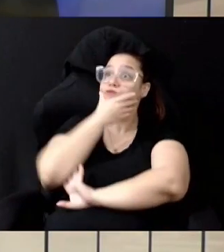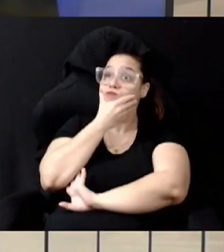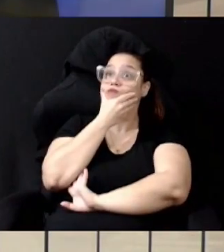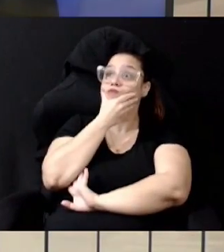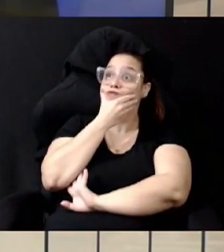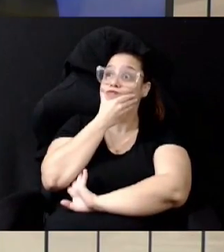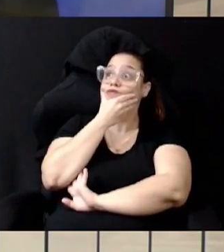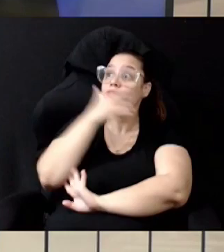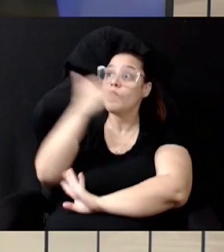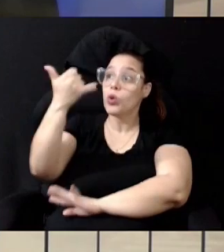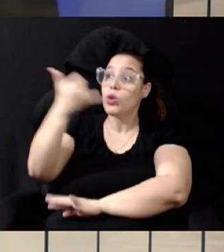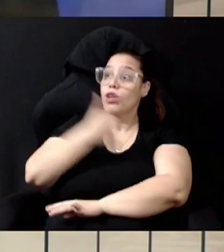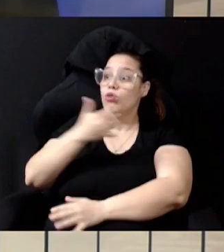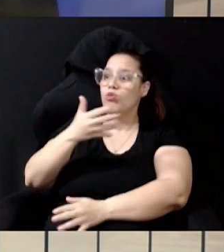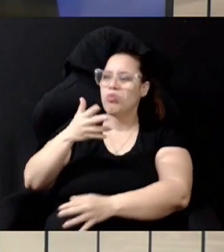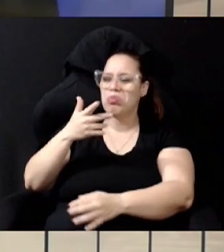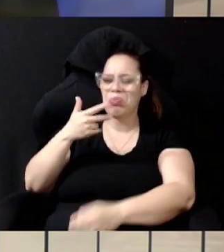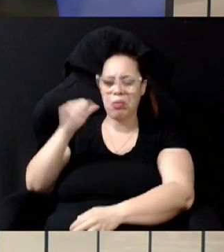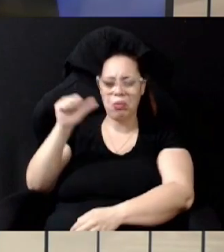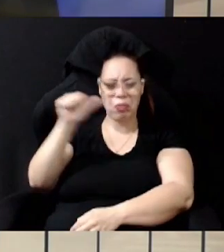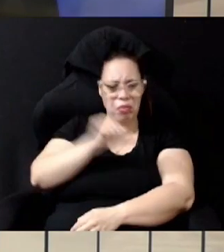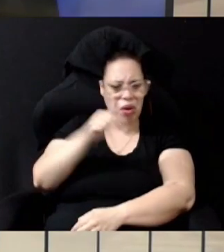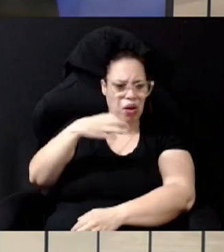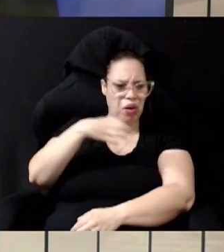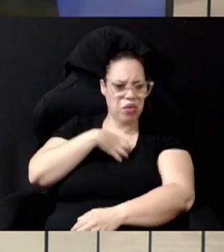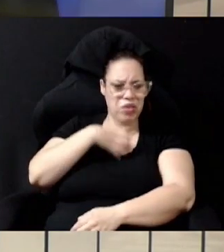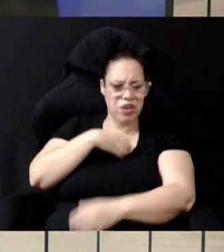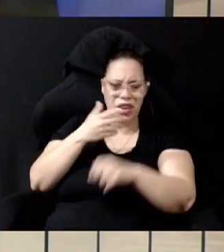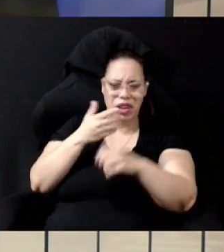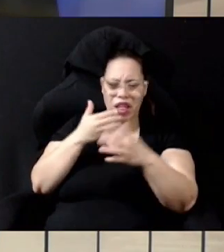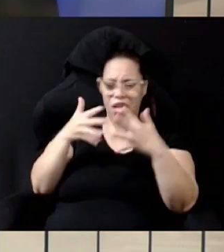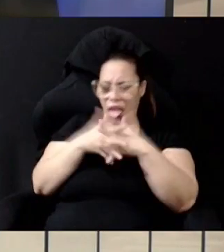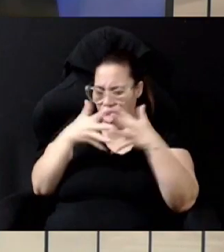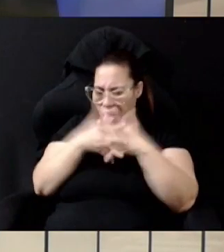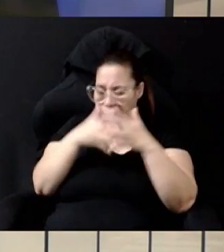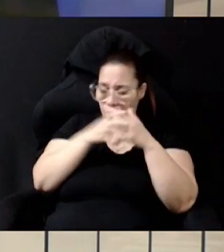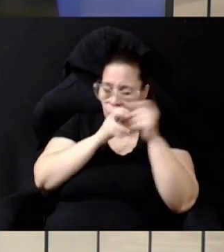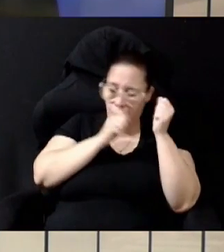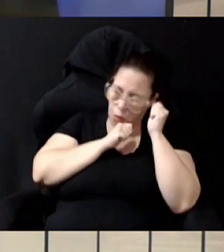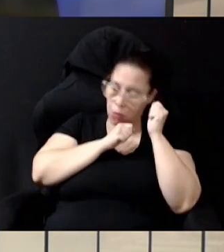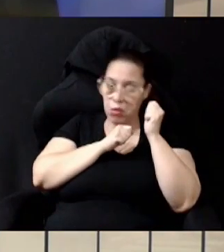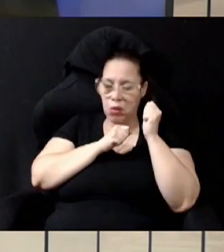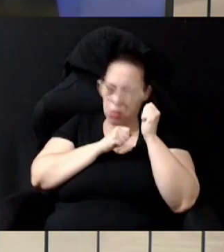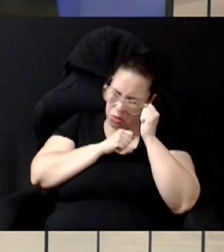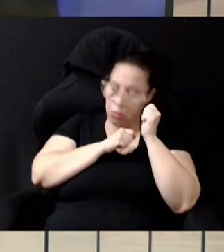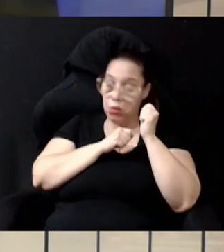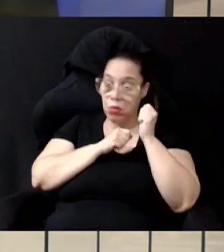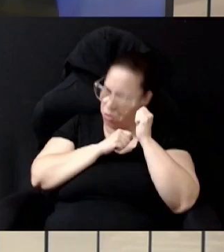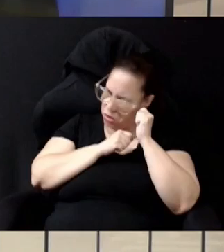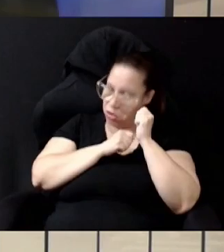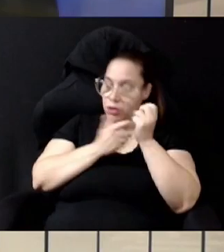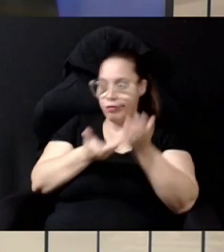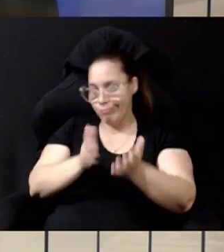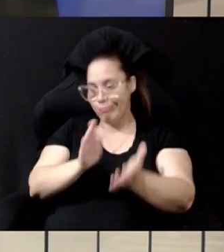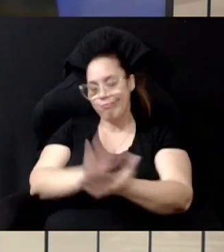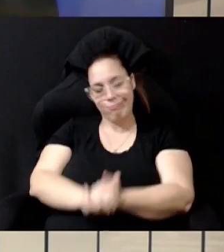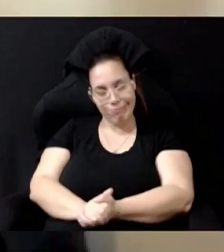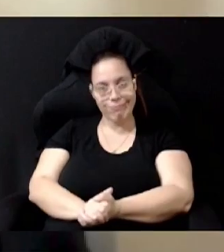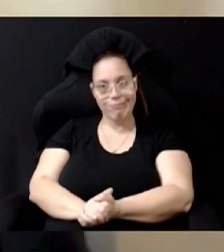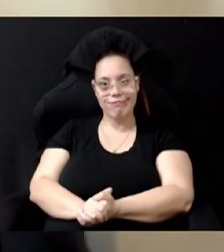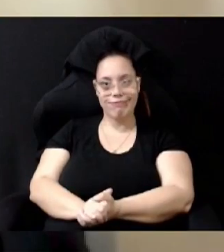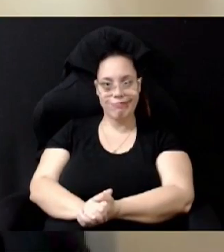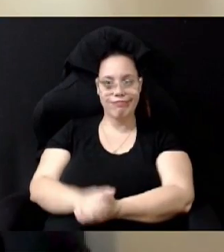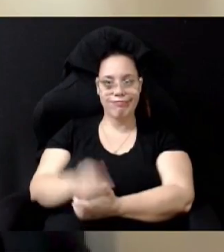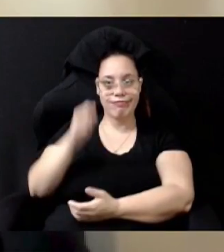que o pior dos sintomas é atrapalhar ali o sono, né? Atrapalha muito, muito mesmo. Aí a